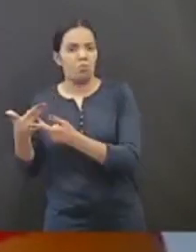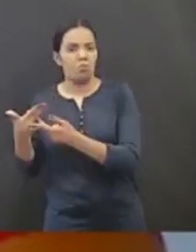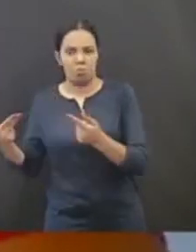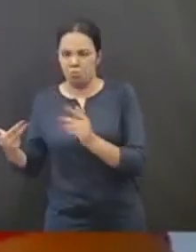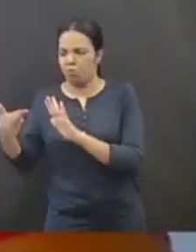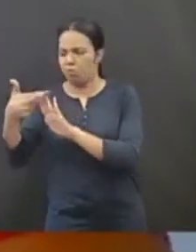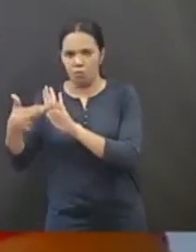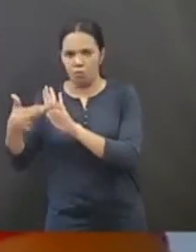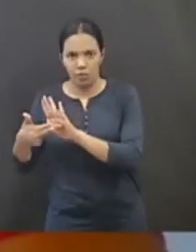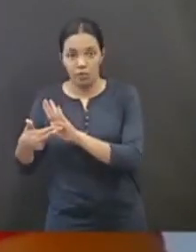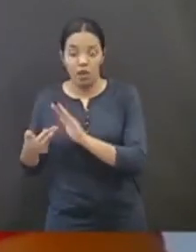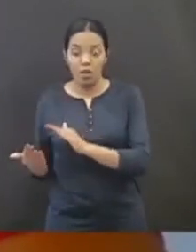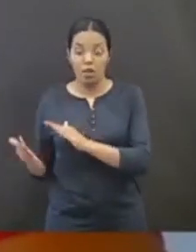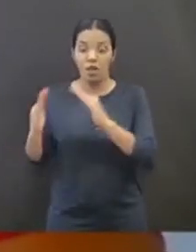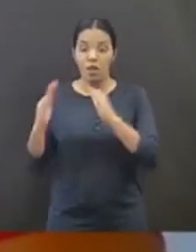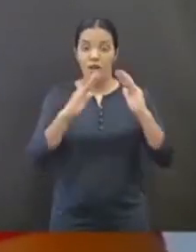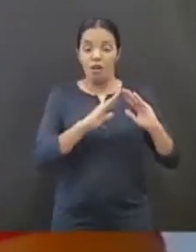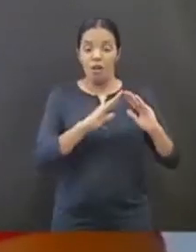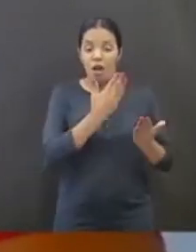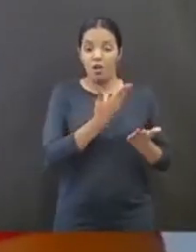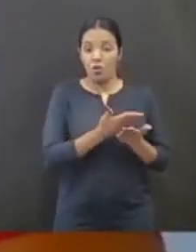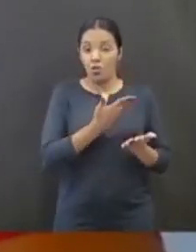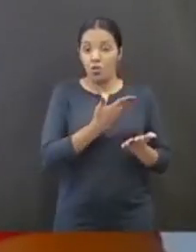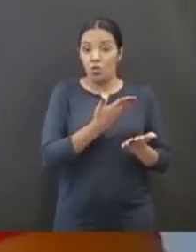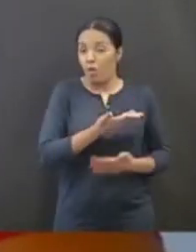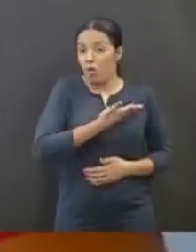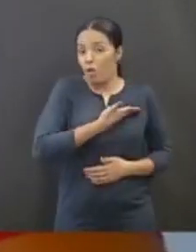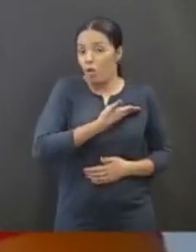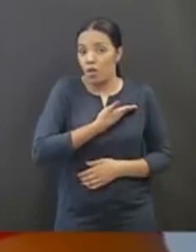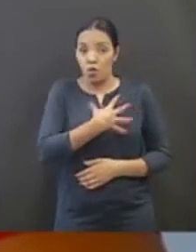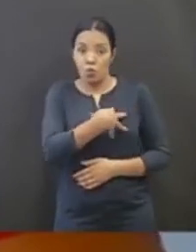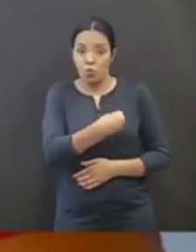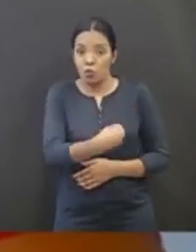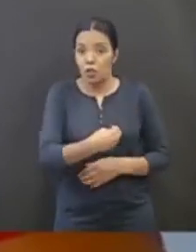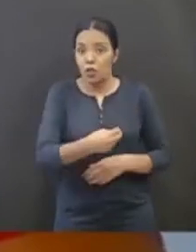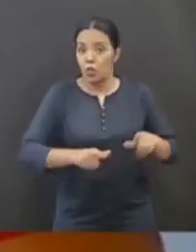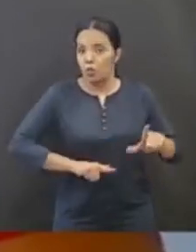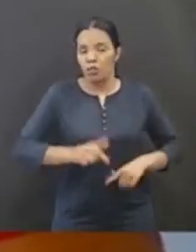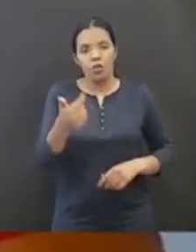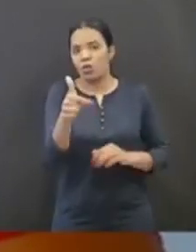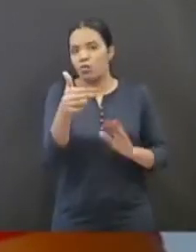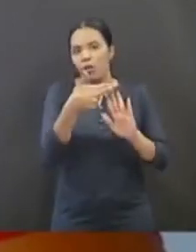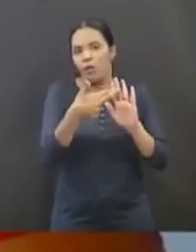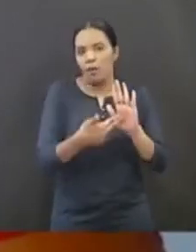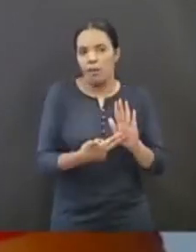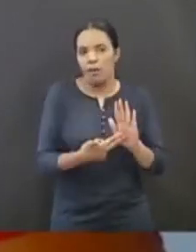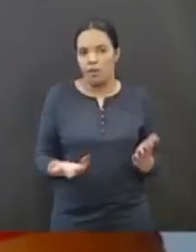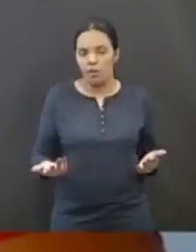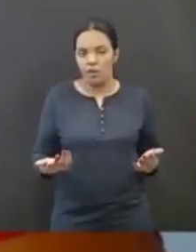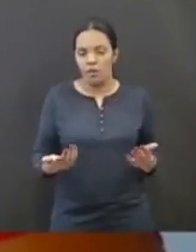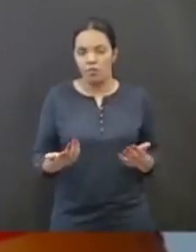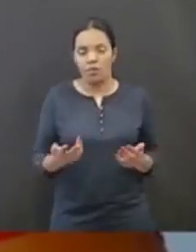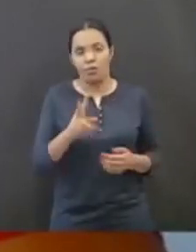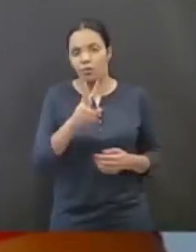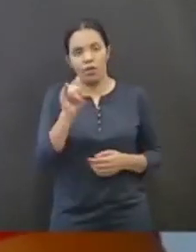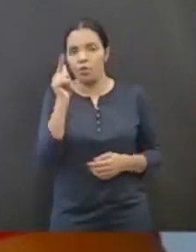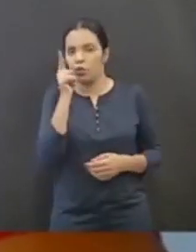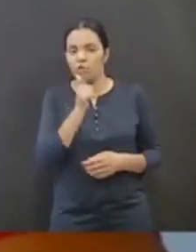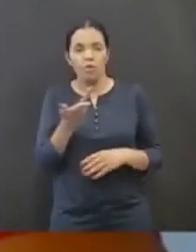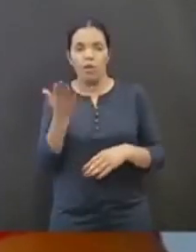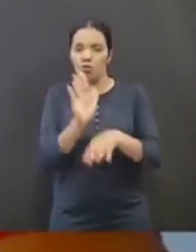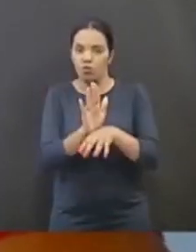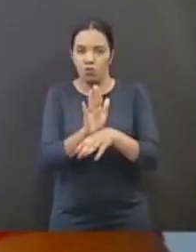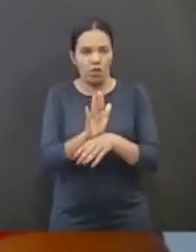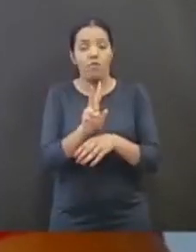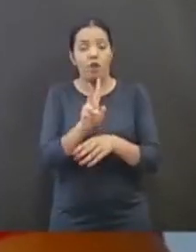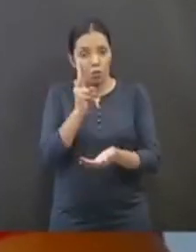do vizinho, não ter esse protocolo. Não estaremos aí cuidando para diminuir os casos, estaremos sim tampando o sol com a